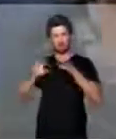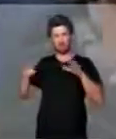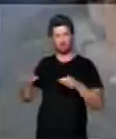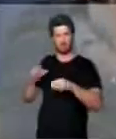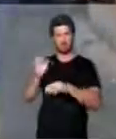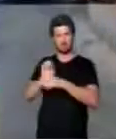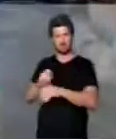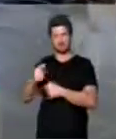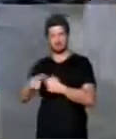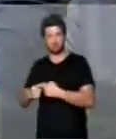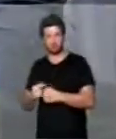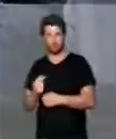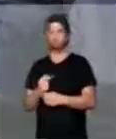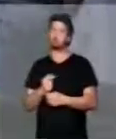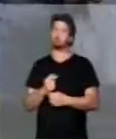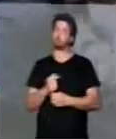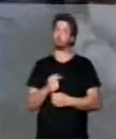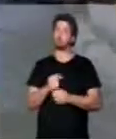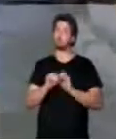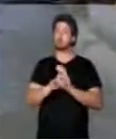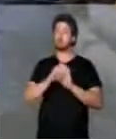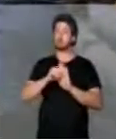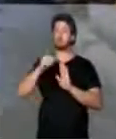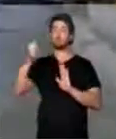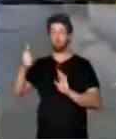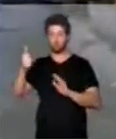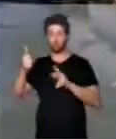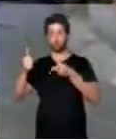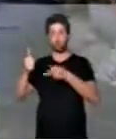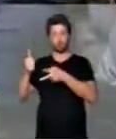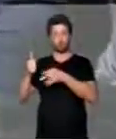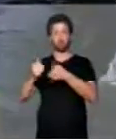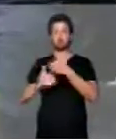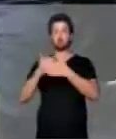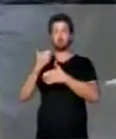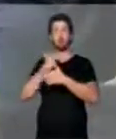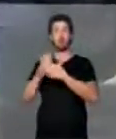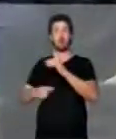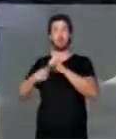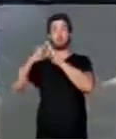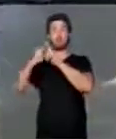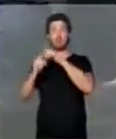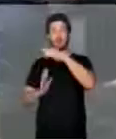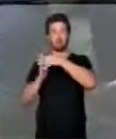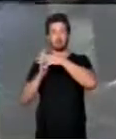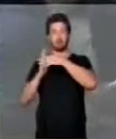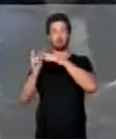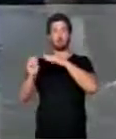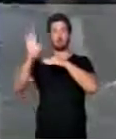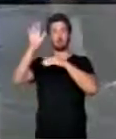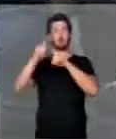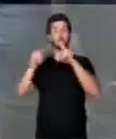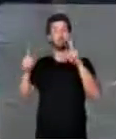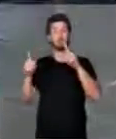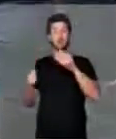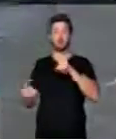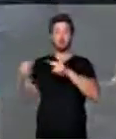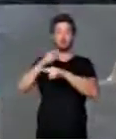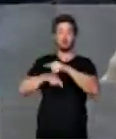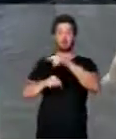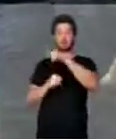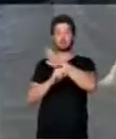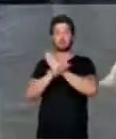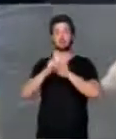e estado. Portanto, mantenha-se o inciso 1, que não há crescimento de despesa acima da inflação, mas retire esse